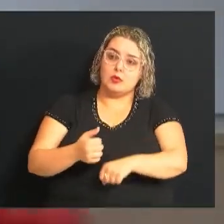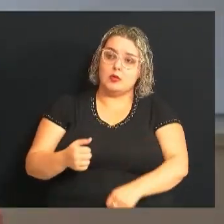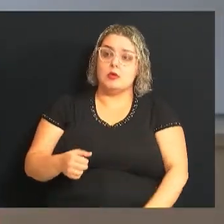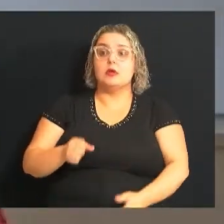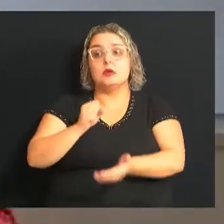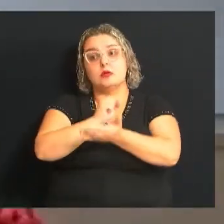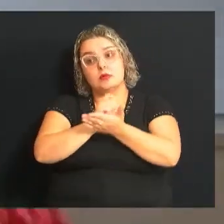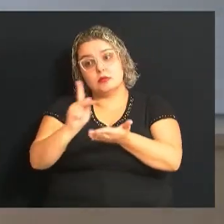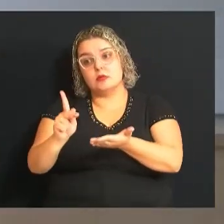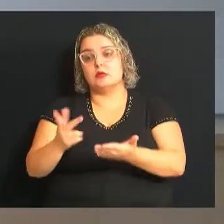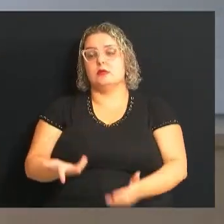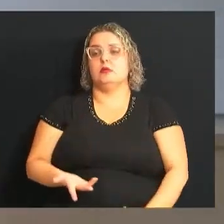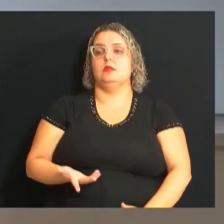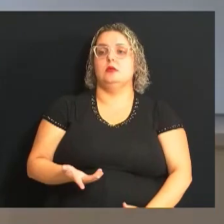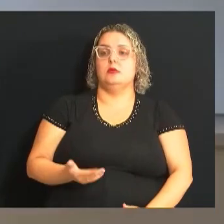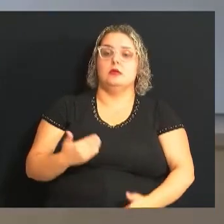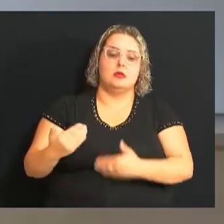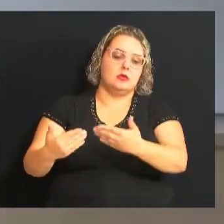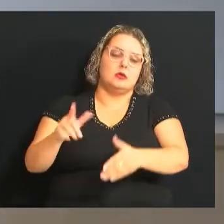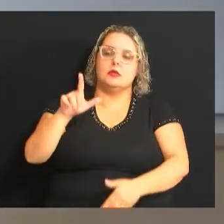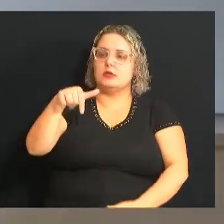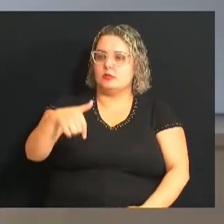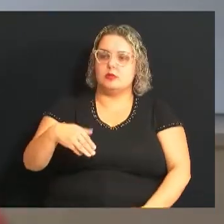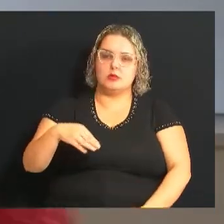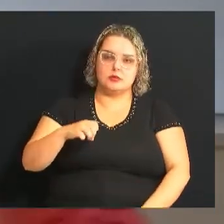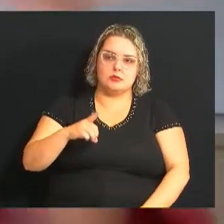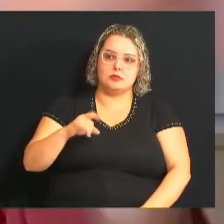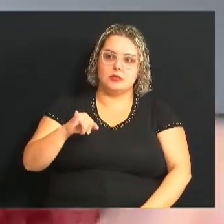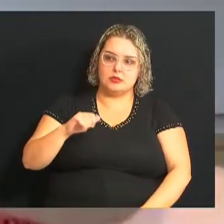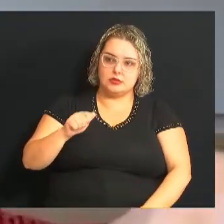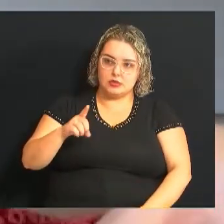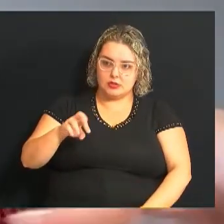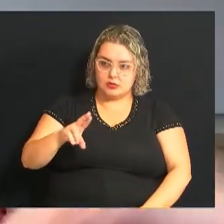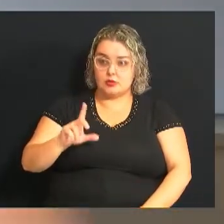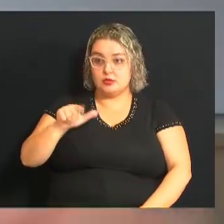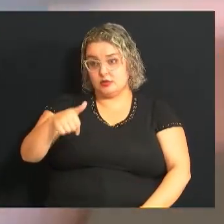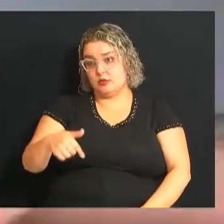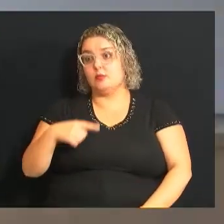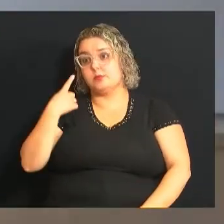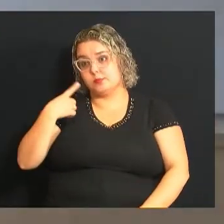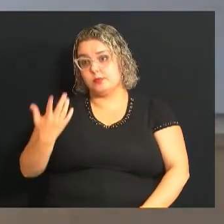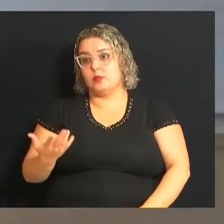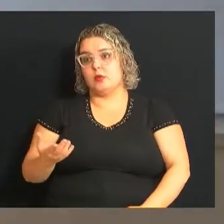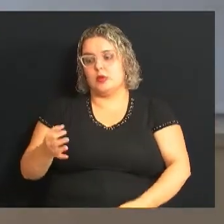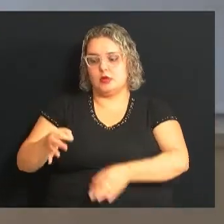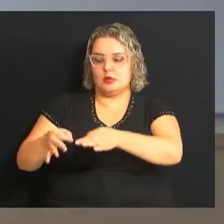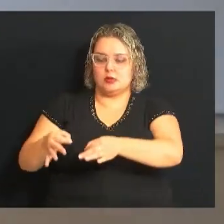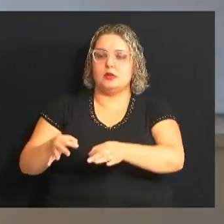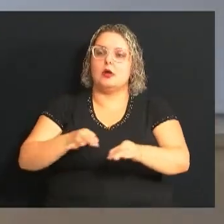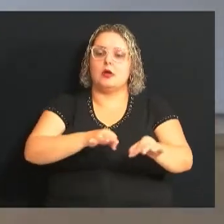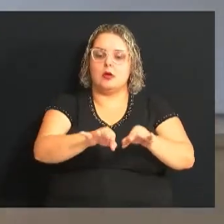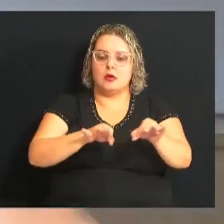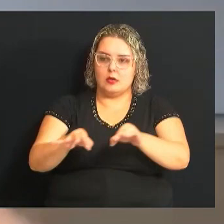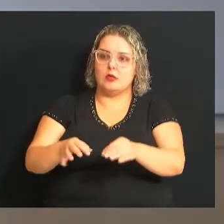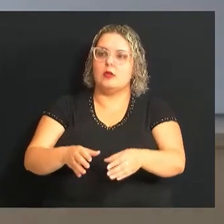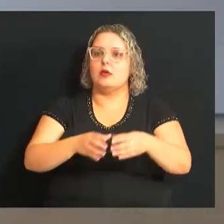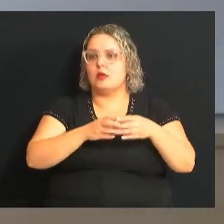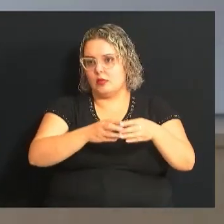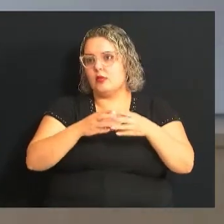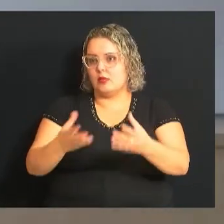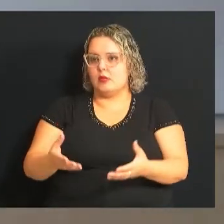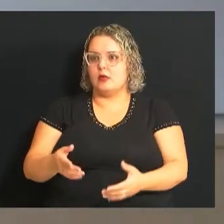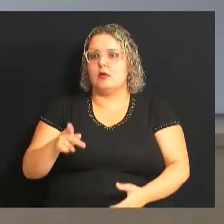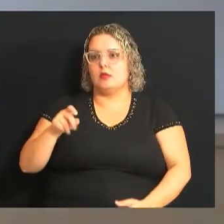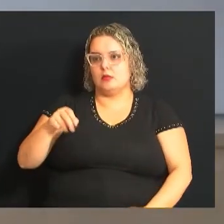seria o passo depois do mediador ou do advogado. Porque você resolve as questões jurídicas, organiza a convivência, a pensão,